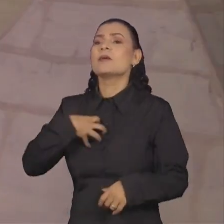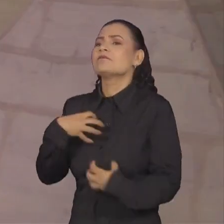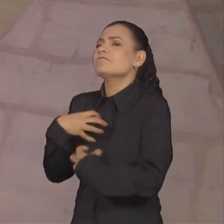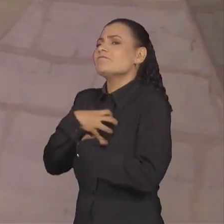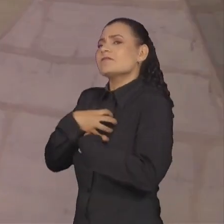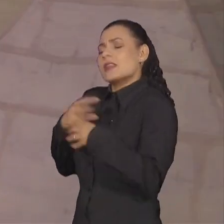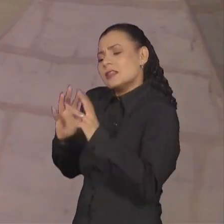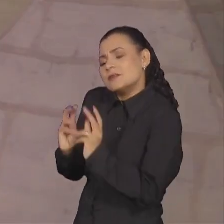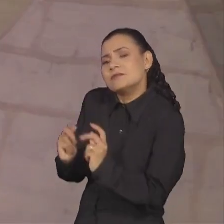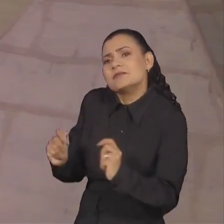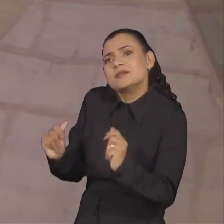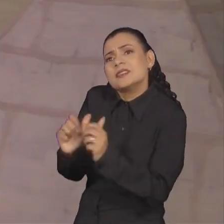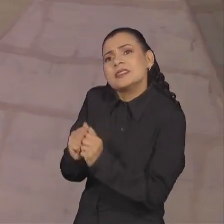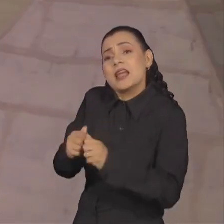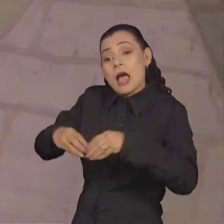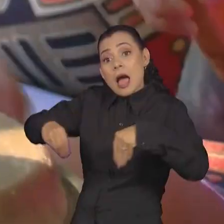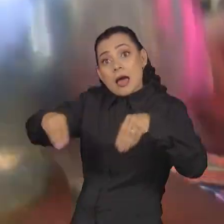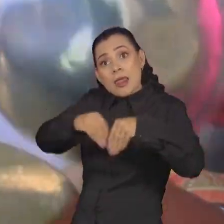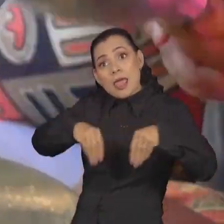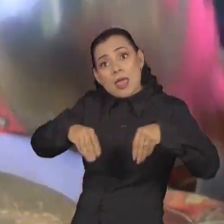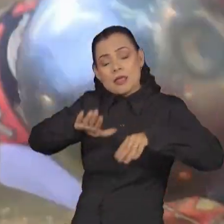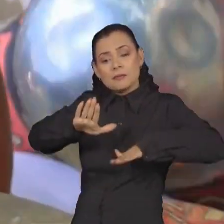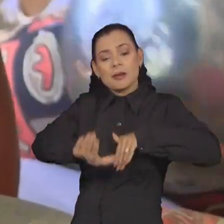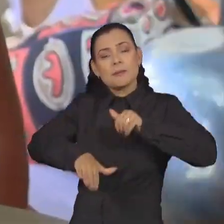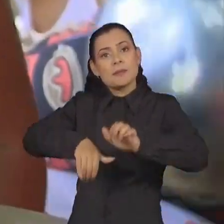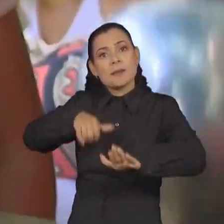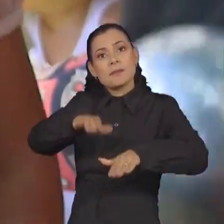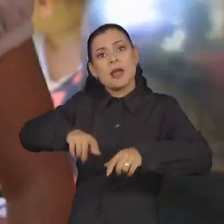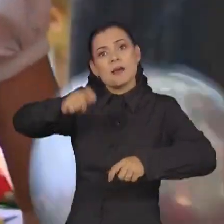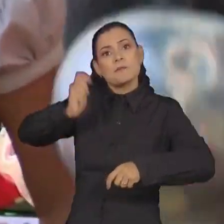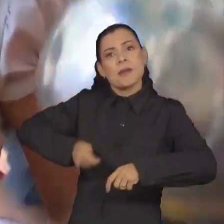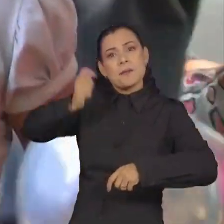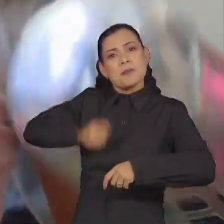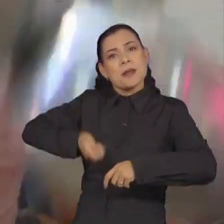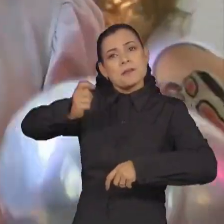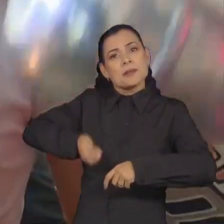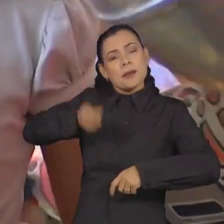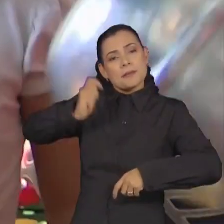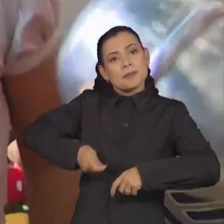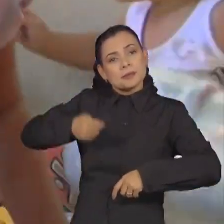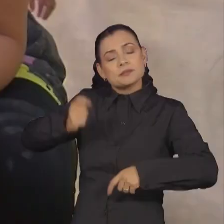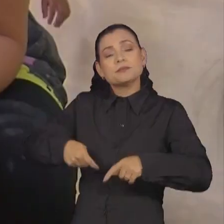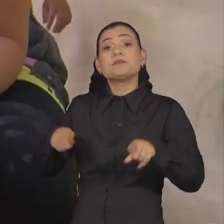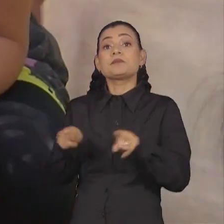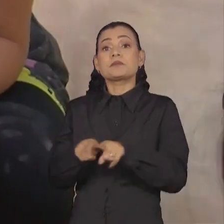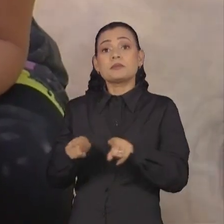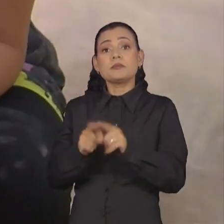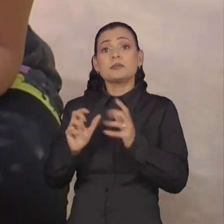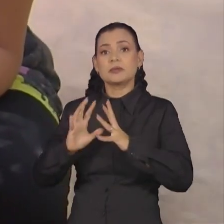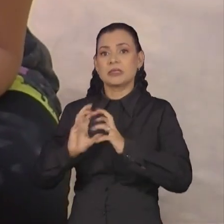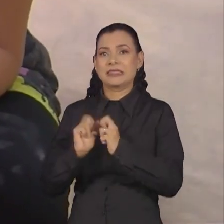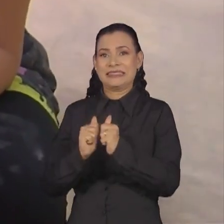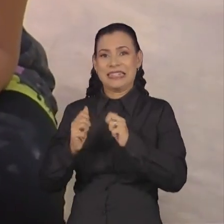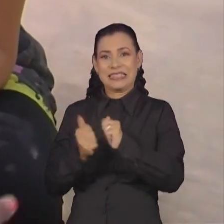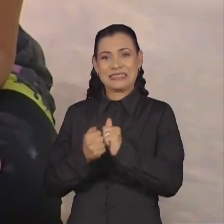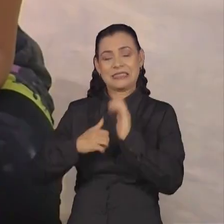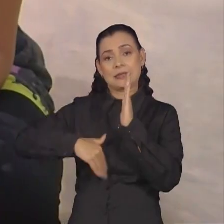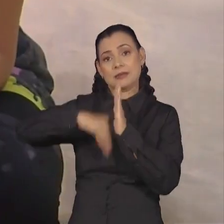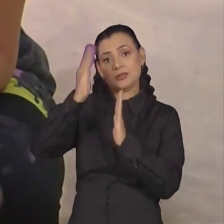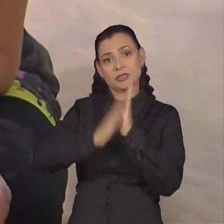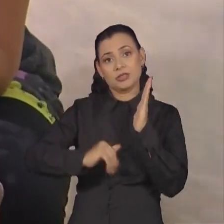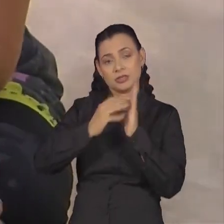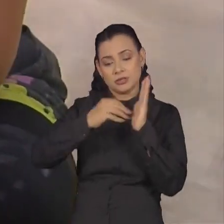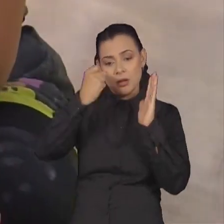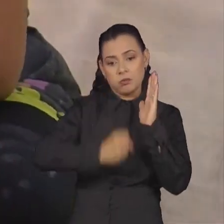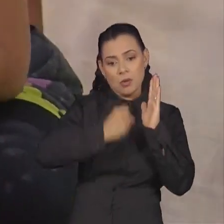desde a areia do chão, ao pisar, ao tocar, ao mexer. a parte artística da tinta, que é pegar